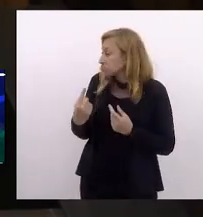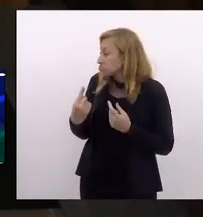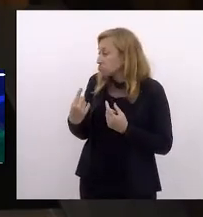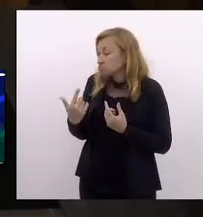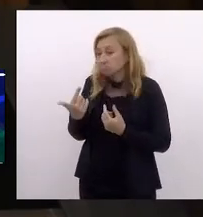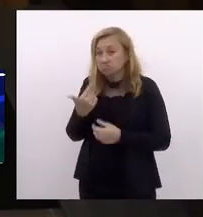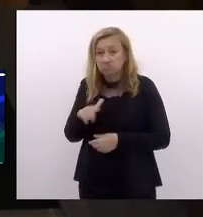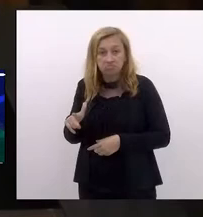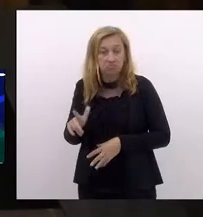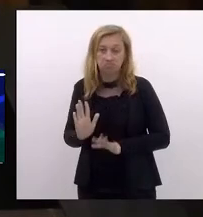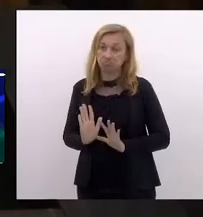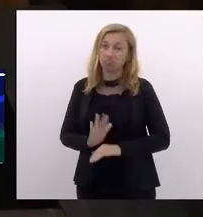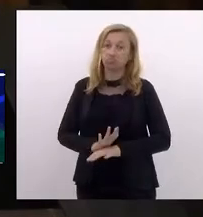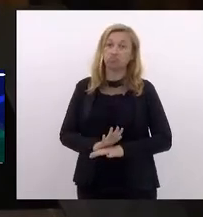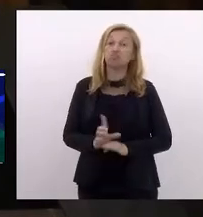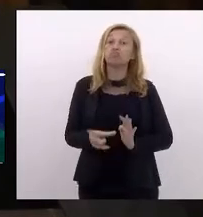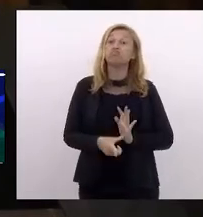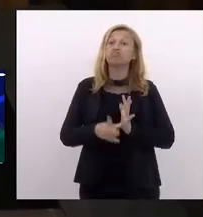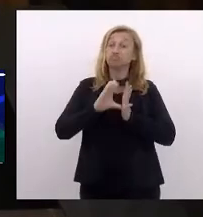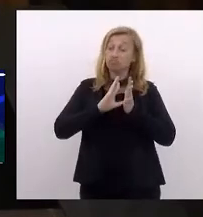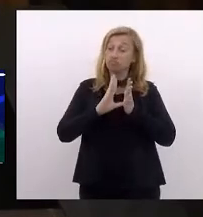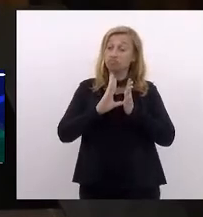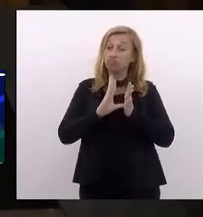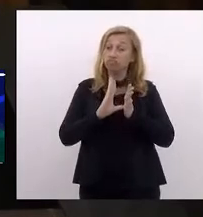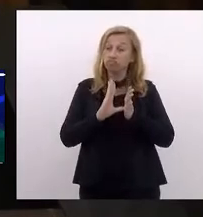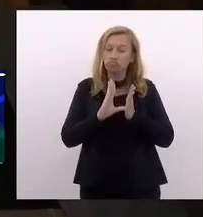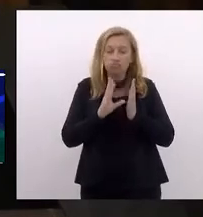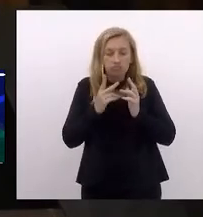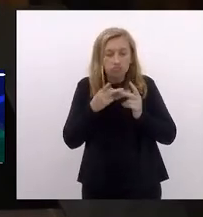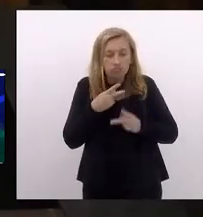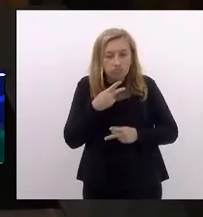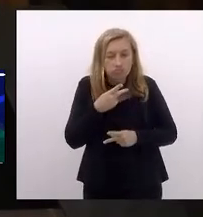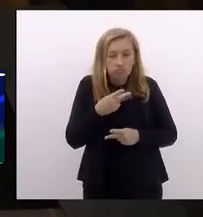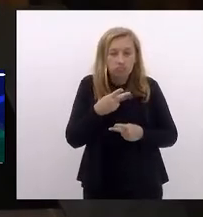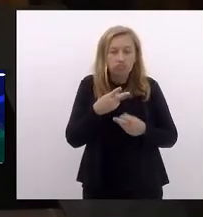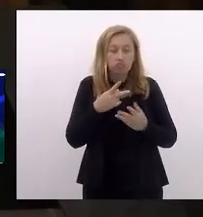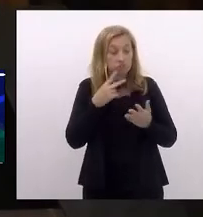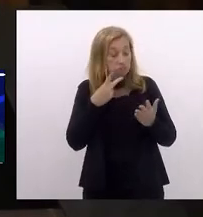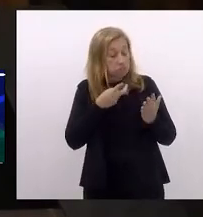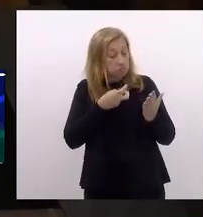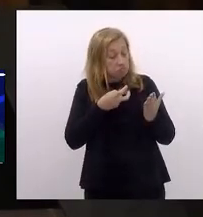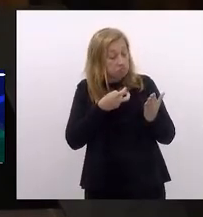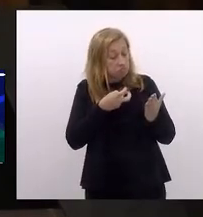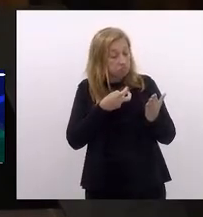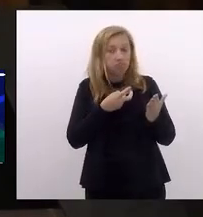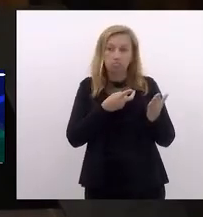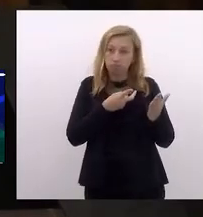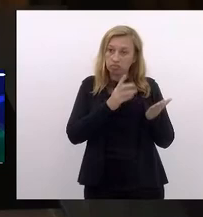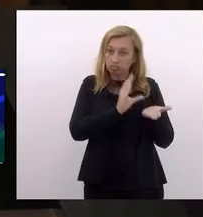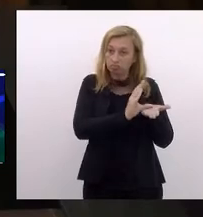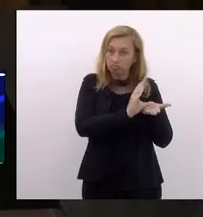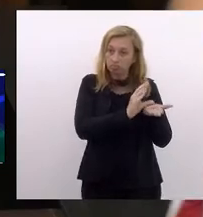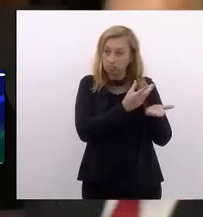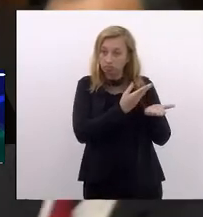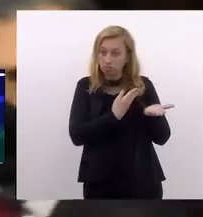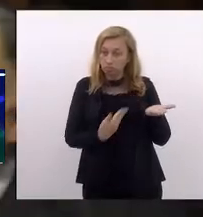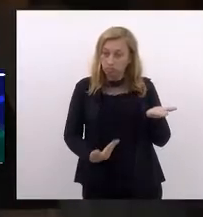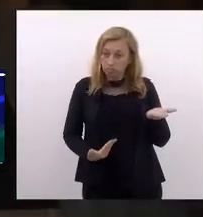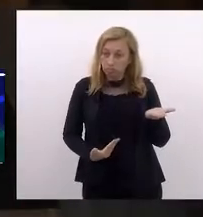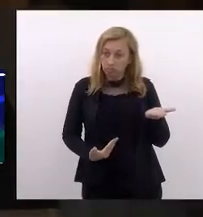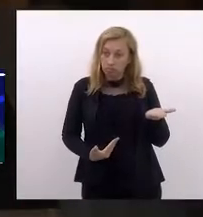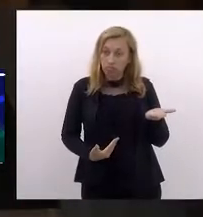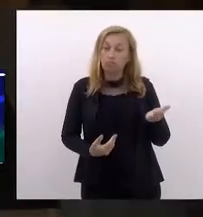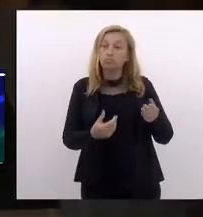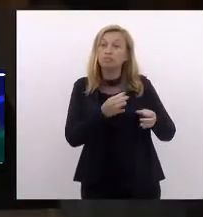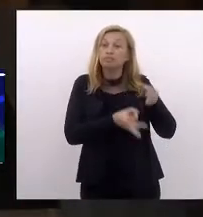estiver antes da gente apreciar as contas do governo o Tribunal de Contas do Estado